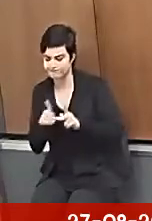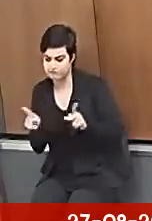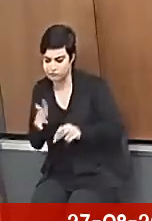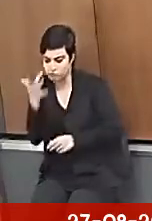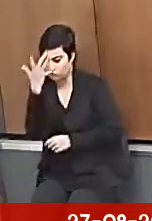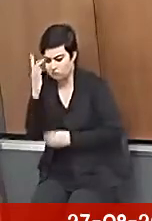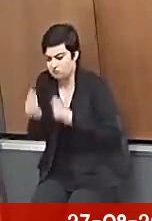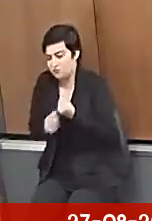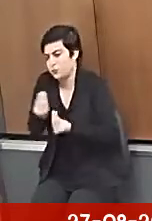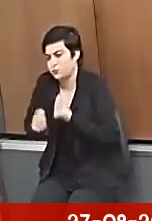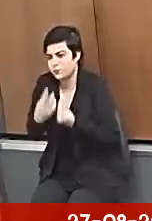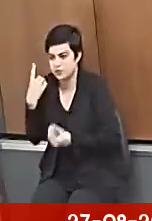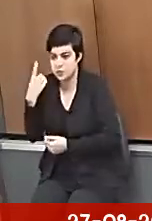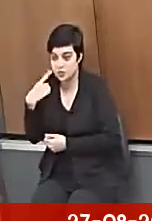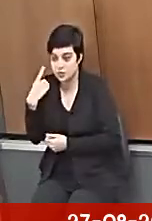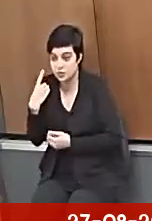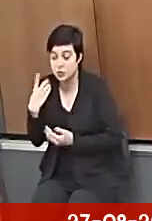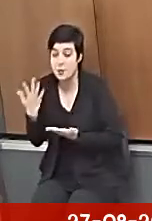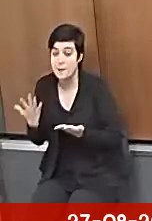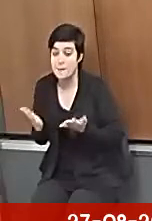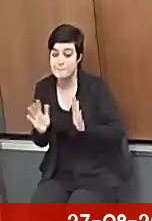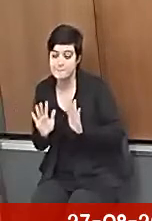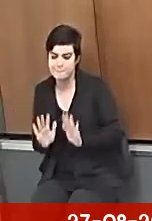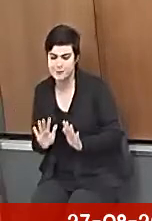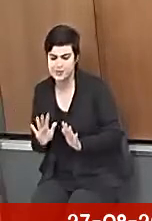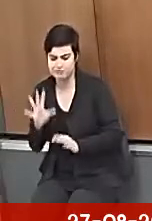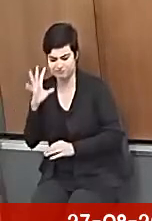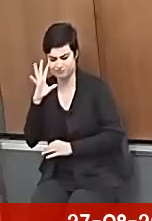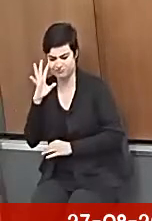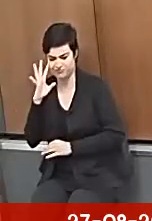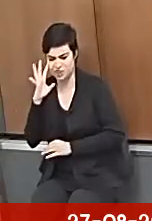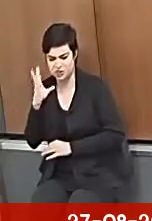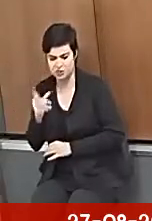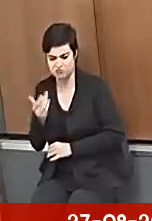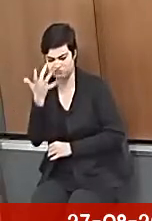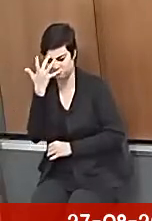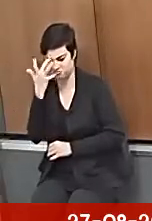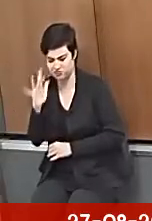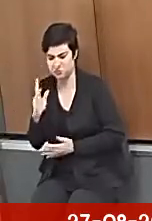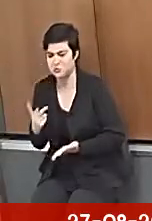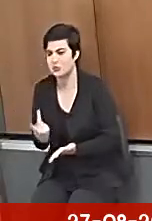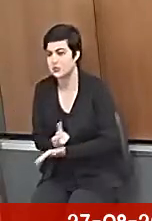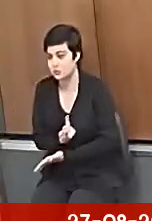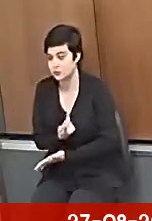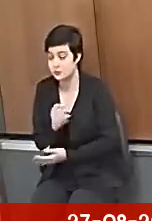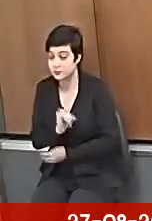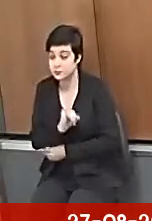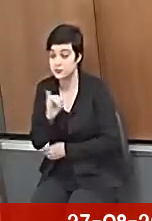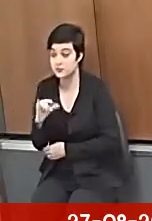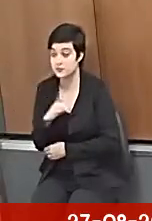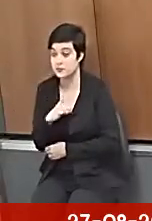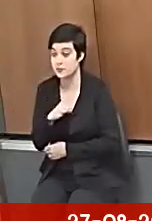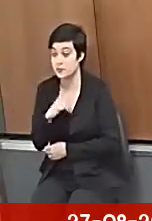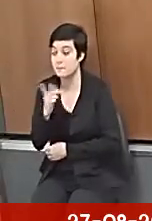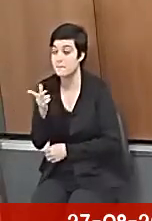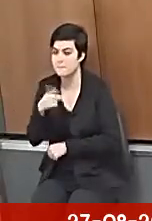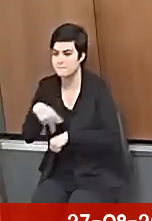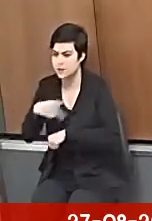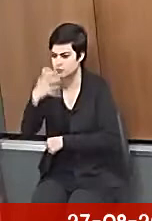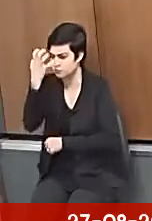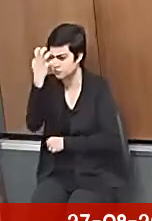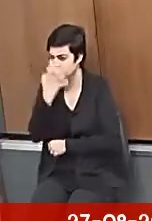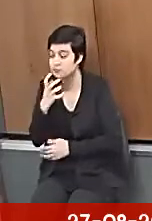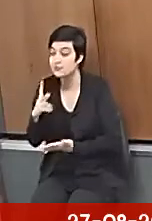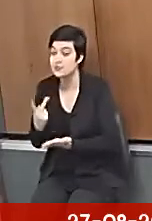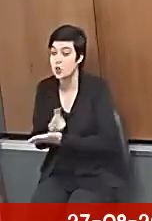direito mas eu acho uma das coisas mais esquisitos que aconteceu se a gente tivesse um país sério naquele momento